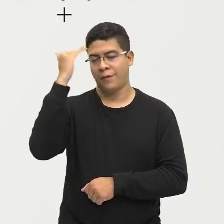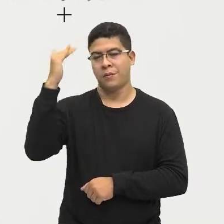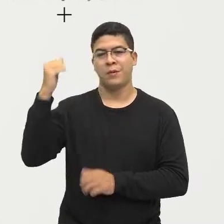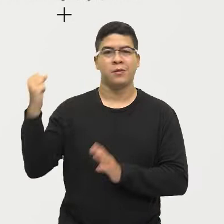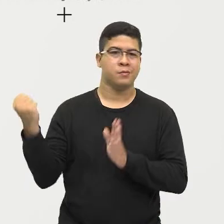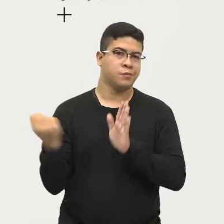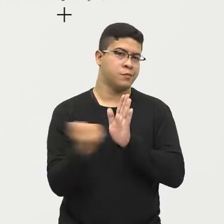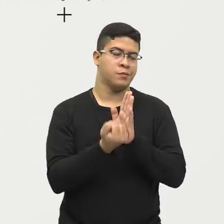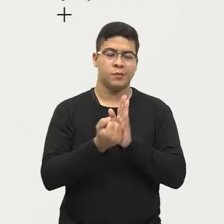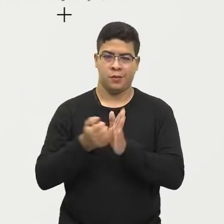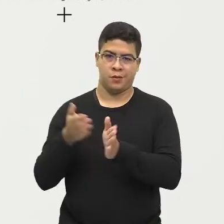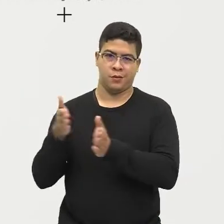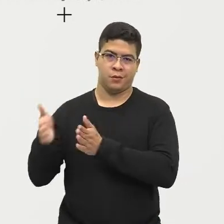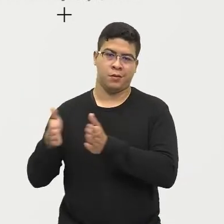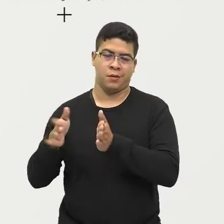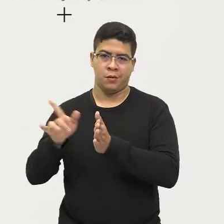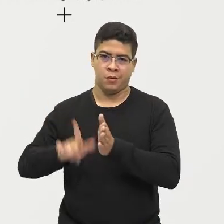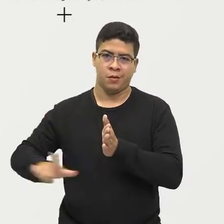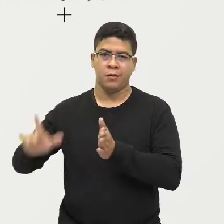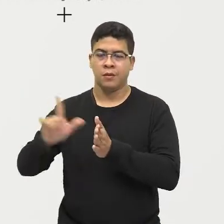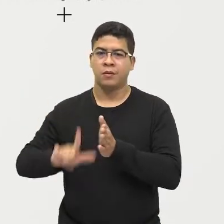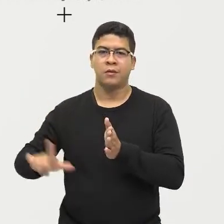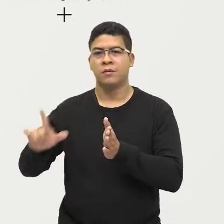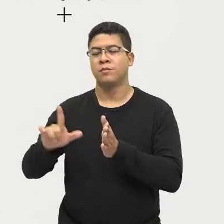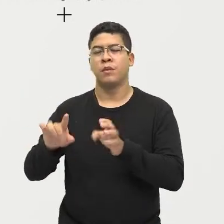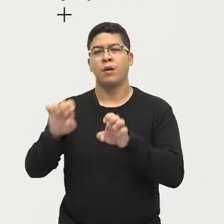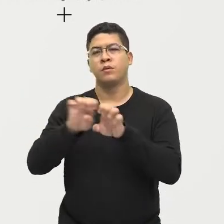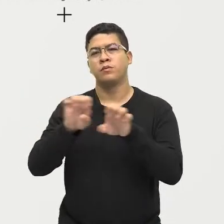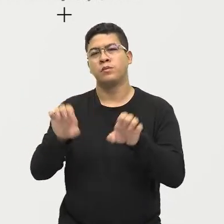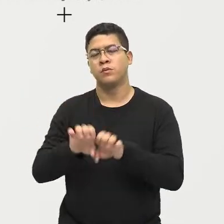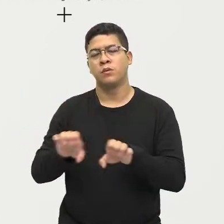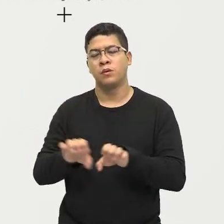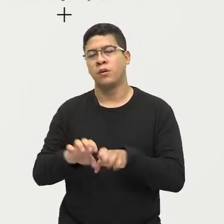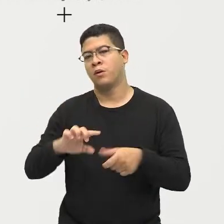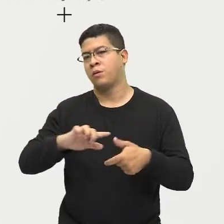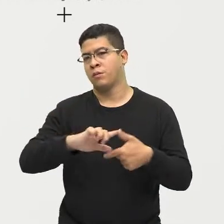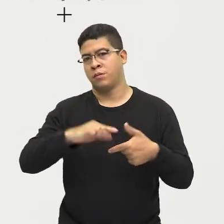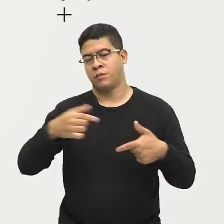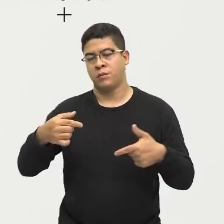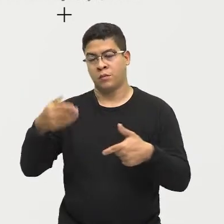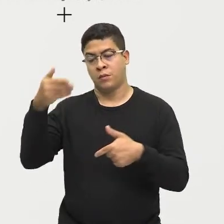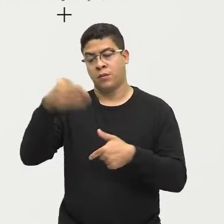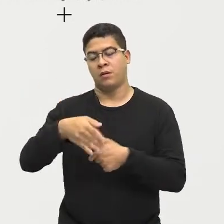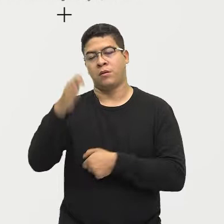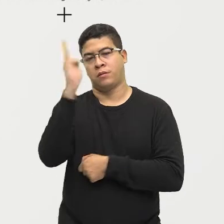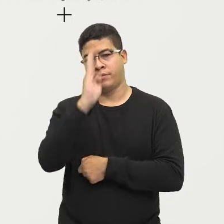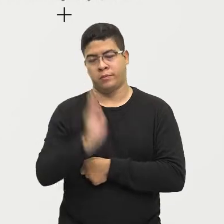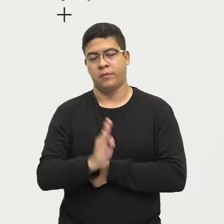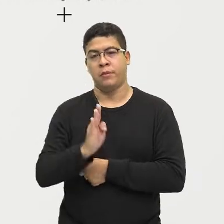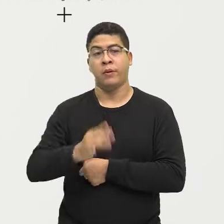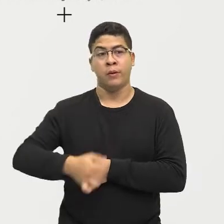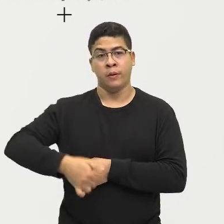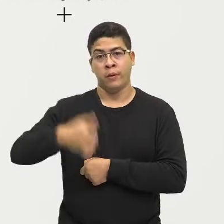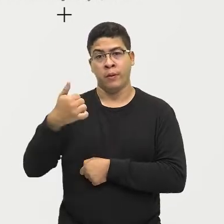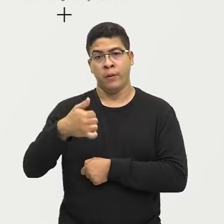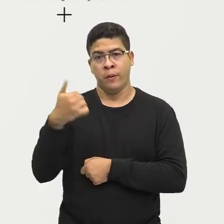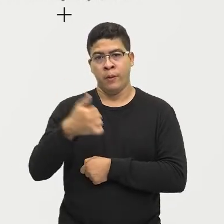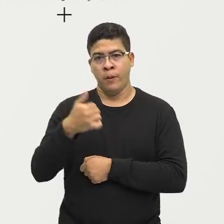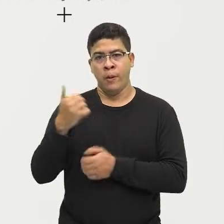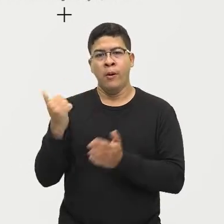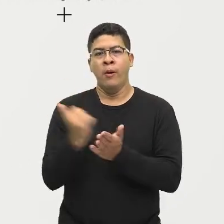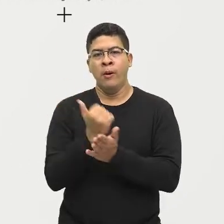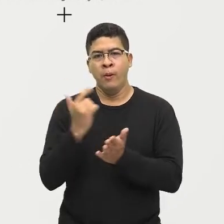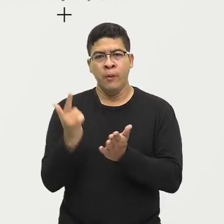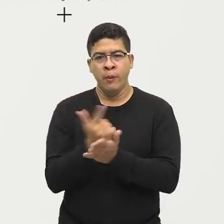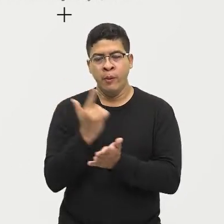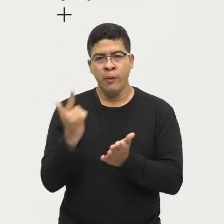brasileira. Ela traçou alicerces da estética do modernismo no país. Foi a primeira obra